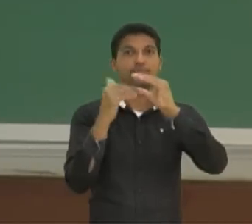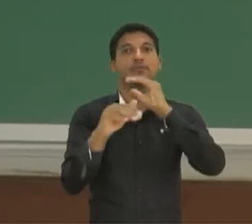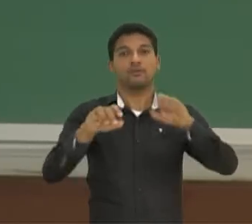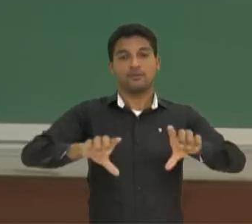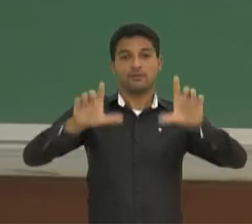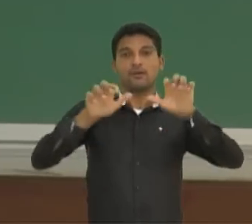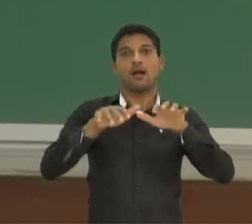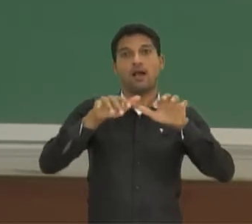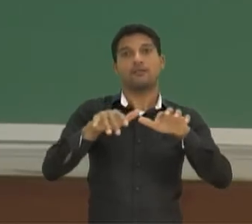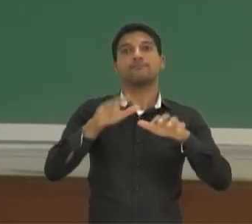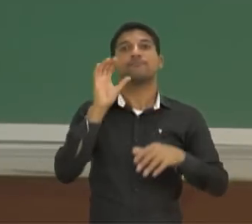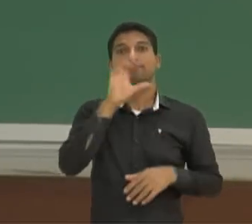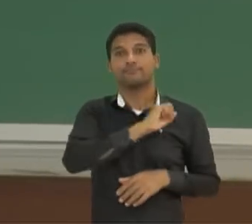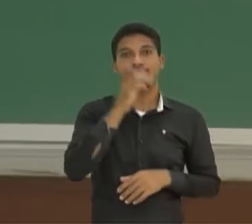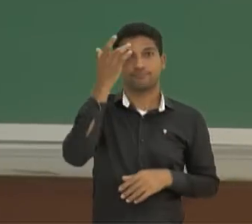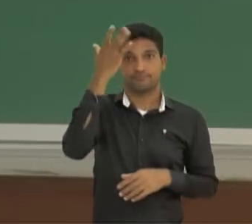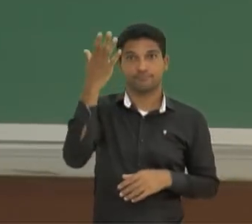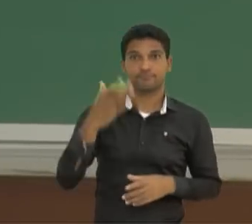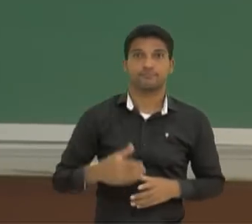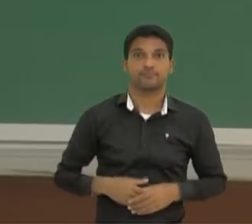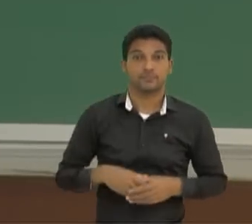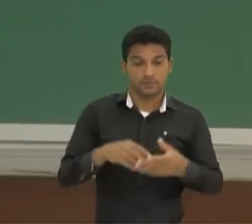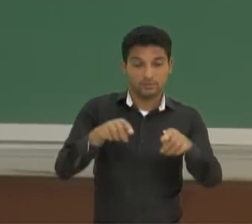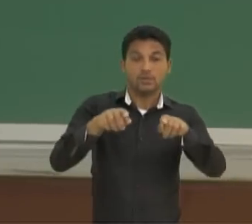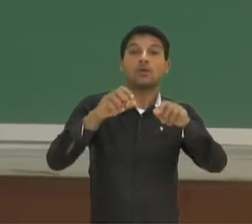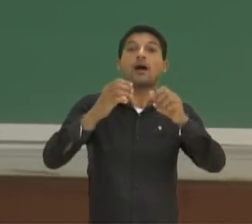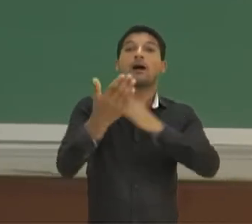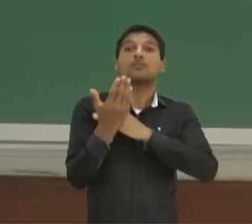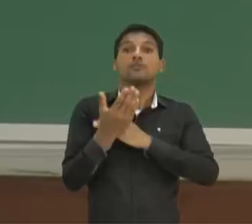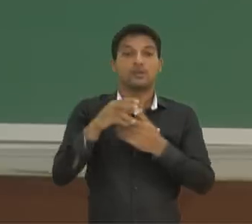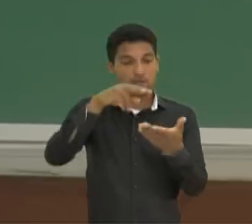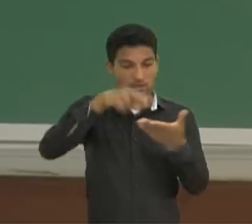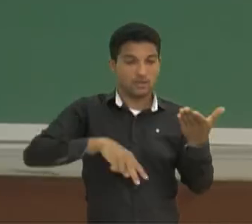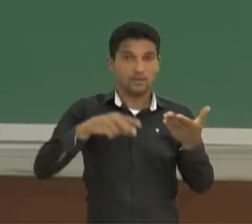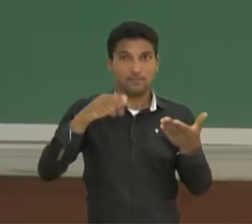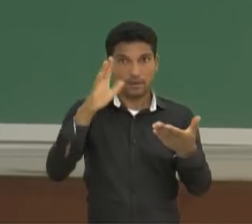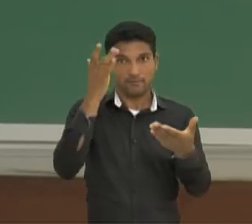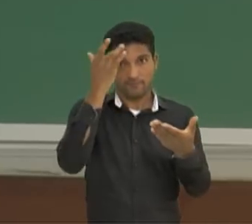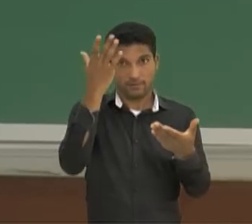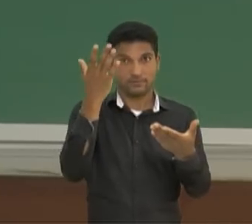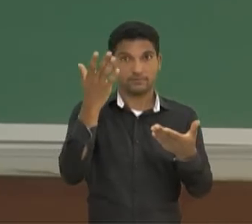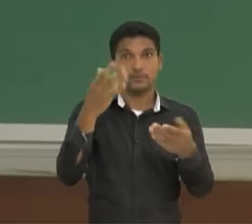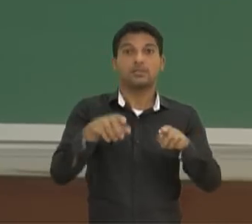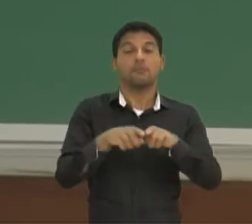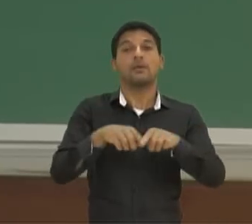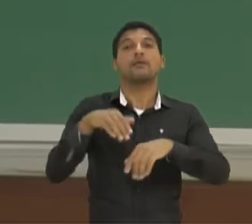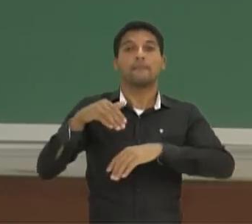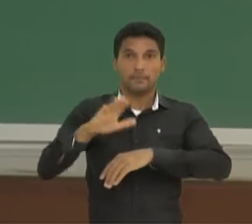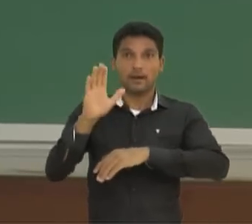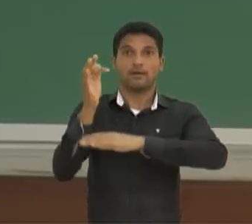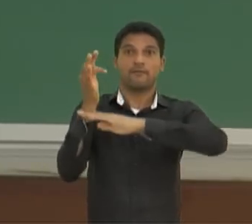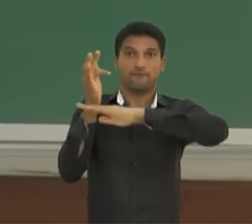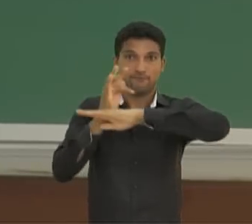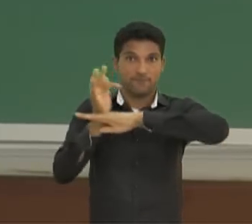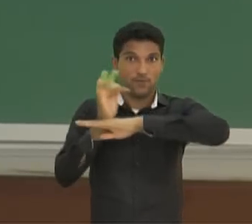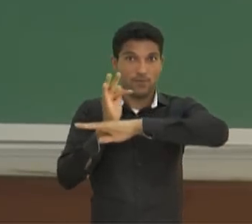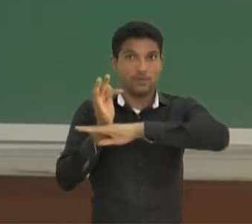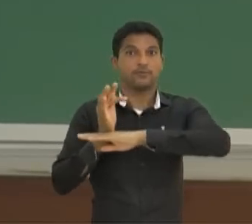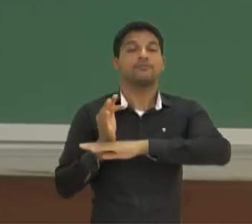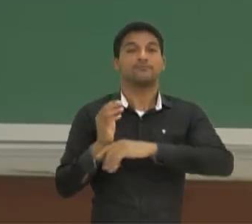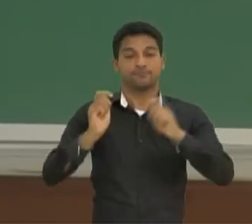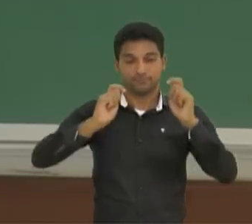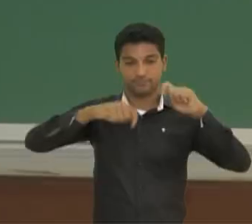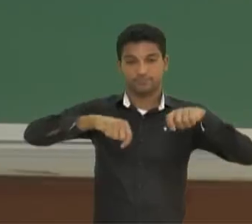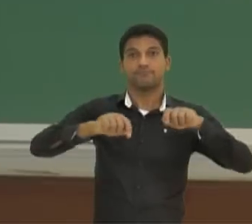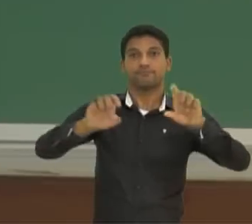aí que estão disponíveis. Então isso torna a leitura mais fácil, além de ser bem mais formal que um texto feito inteiramente manuscrito, conforme a gente